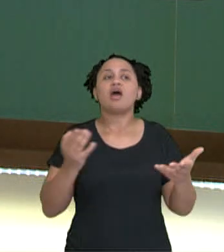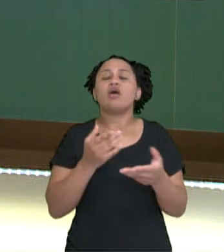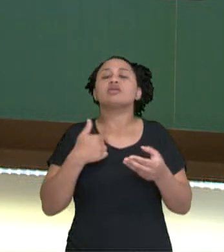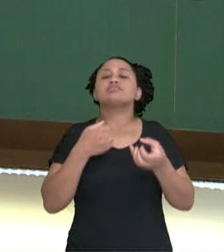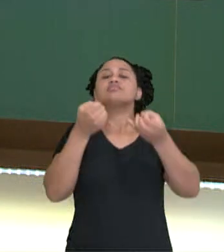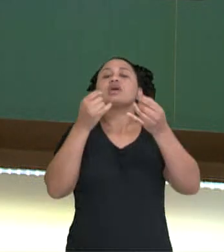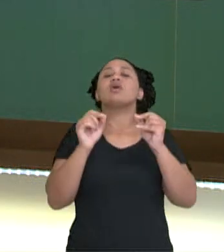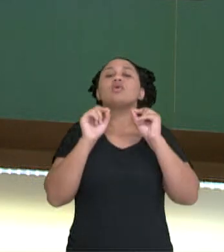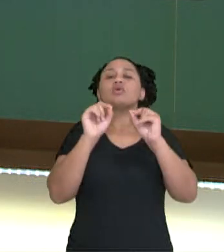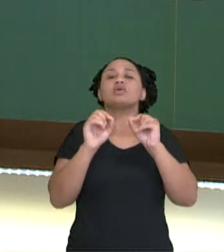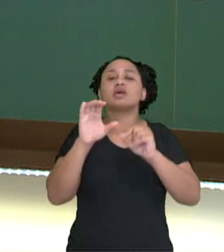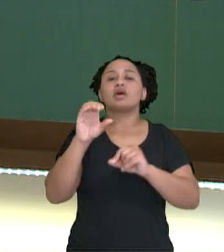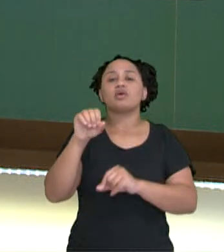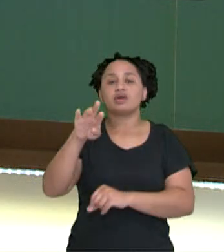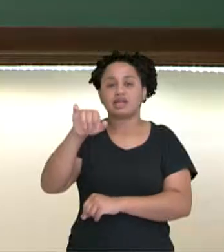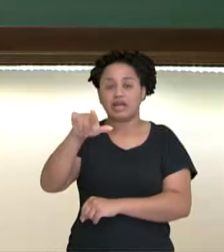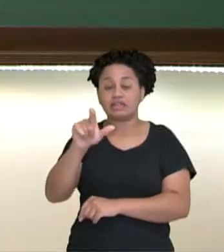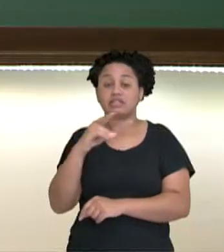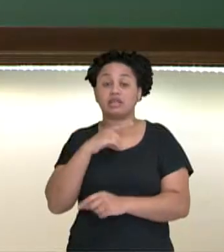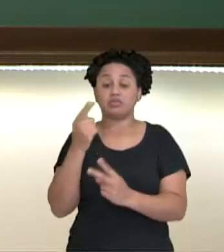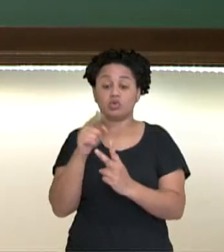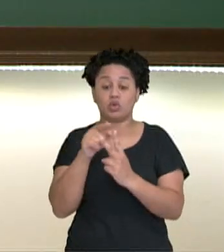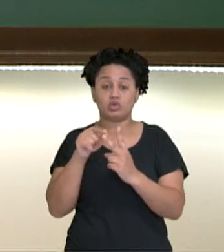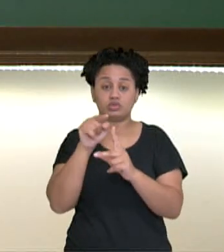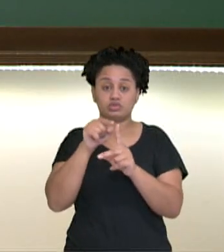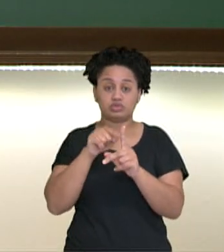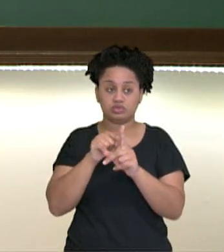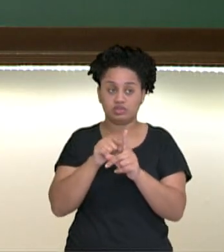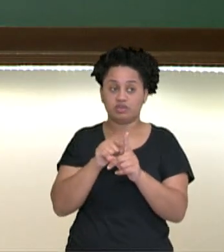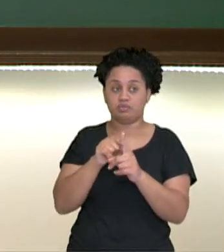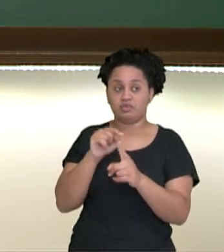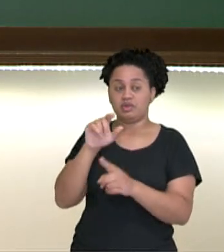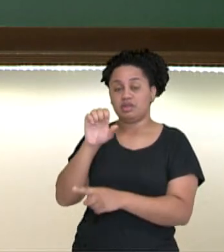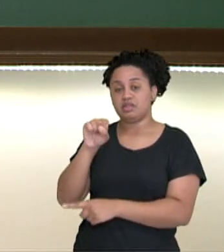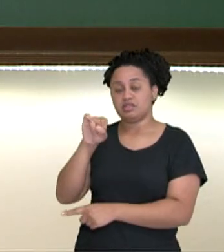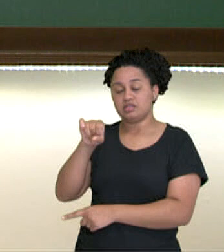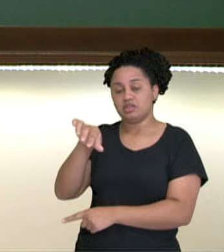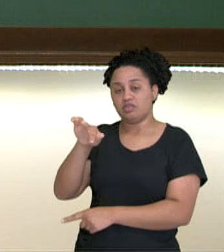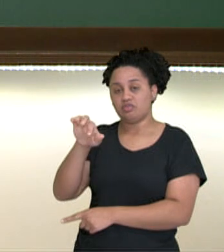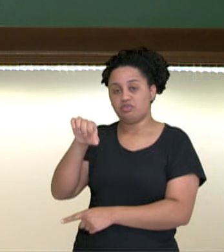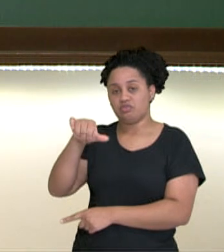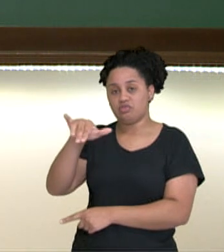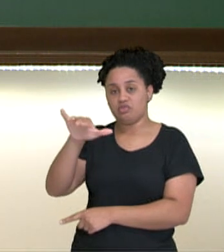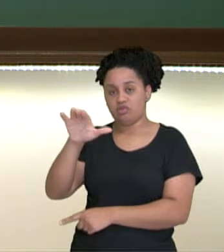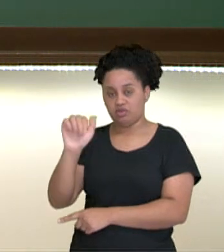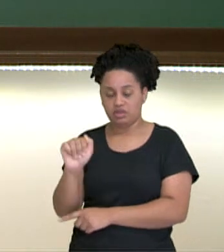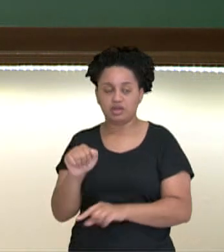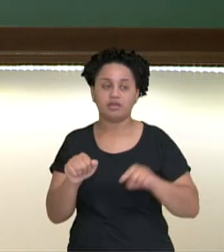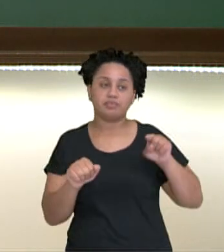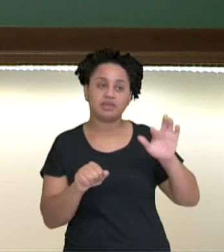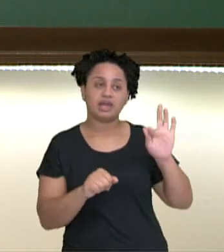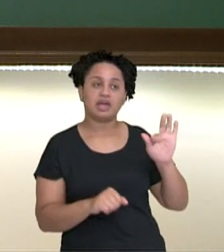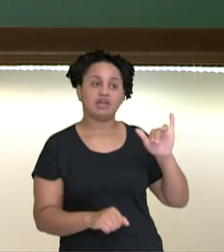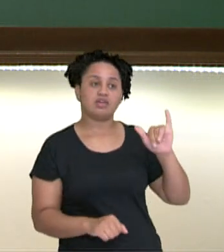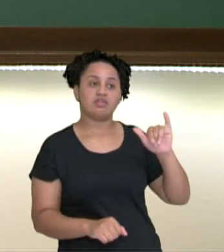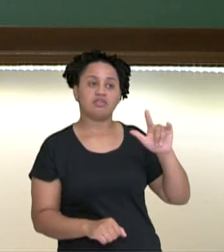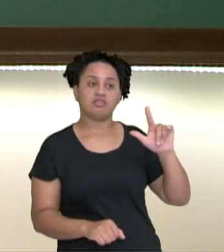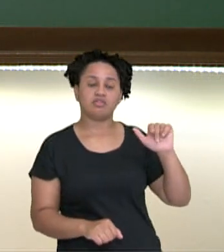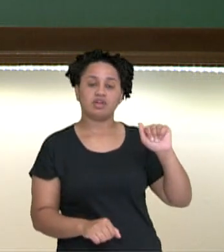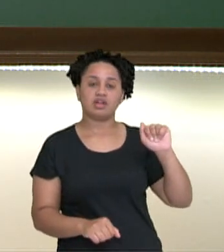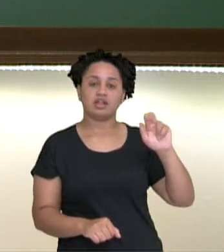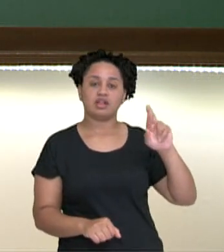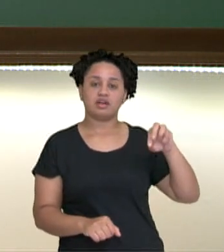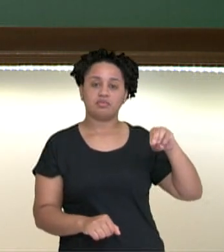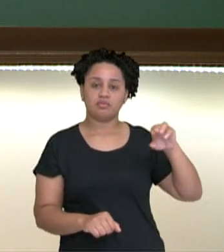Orquestra Sinfônica e Filarmônica. Você já ouviu por aí falar, na televisão principalmente, Orquestra Sinfônica